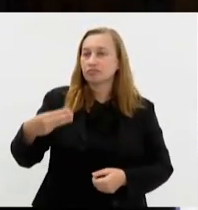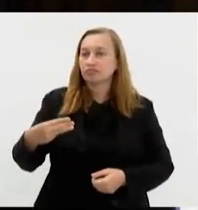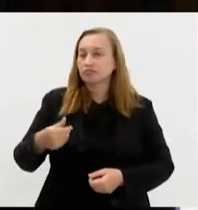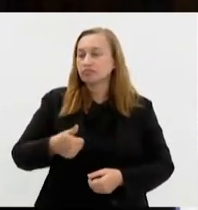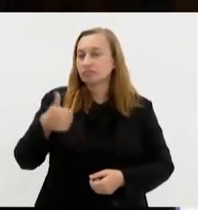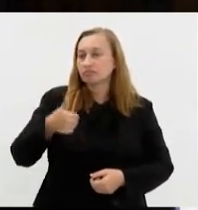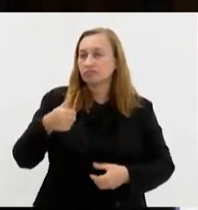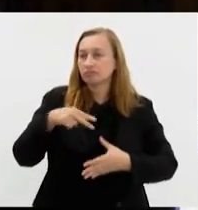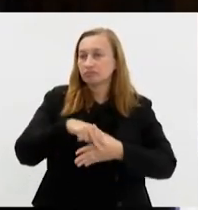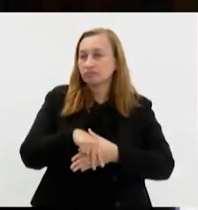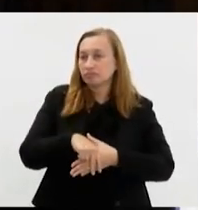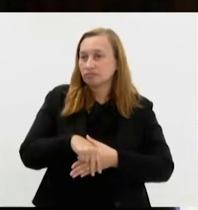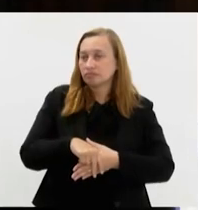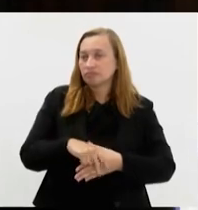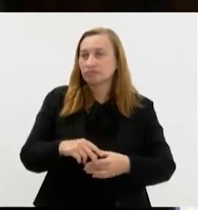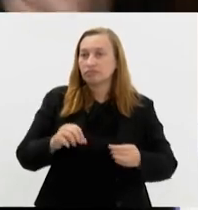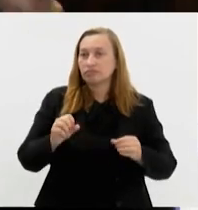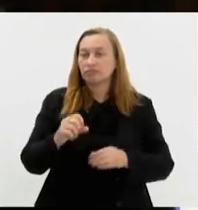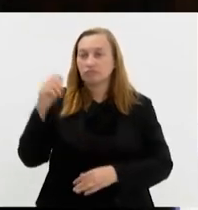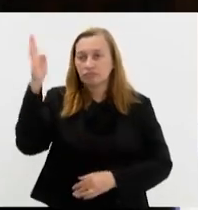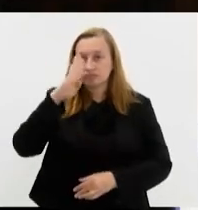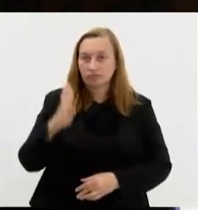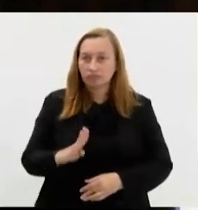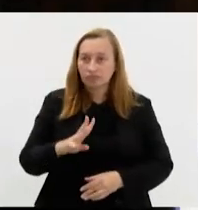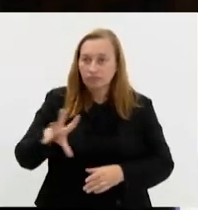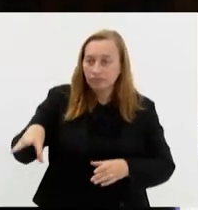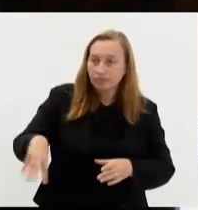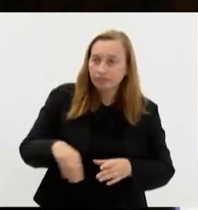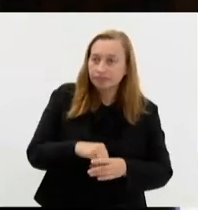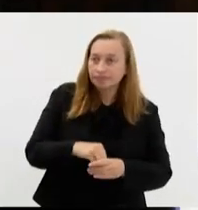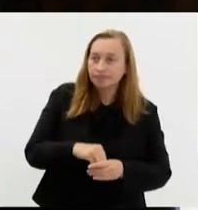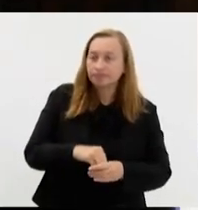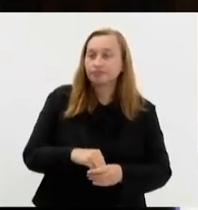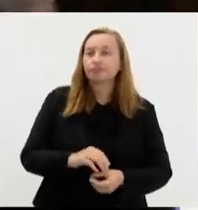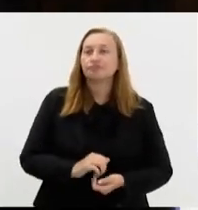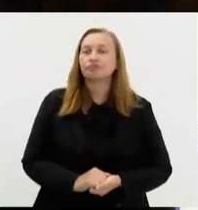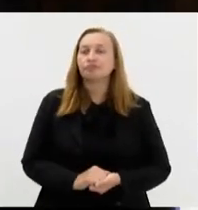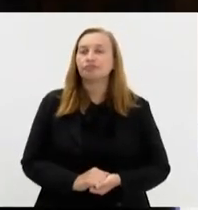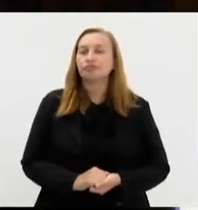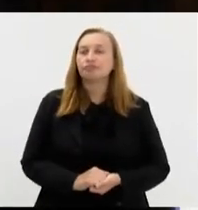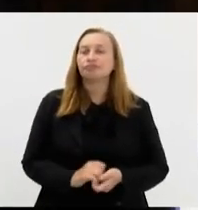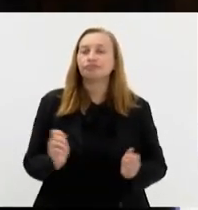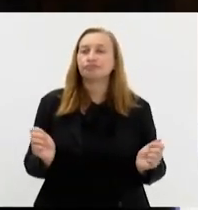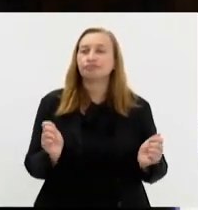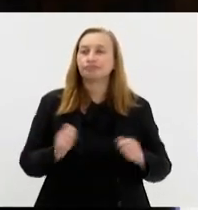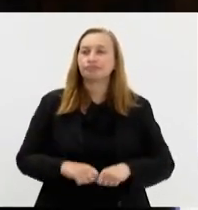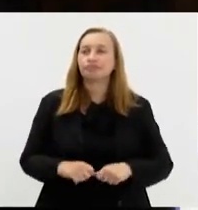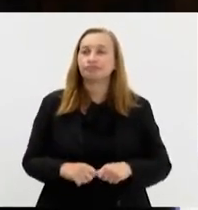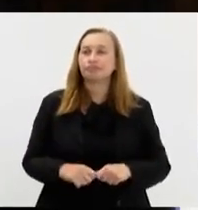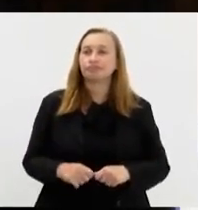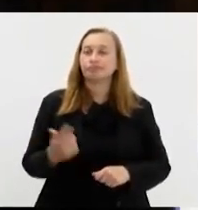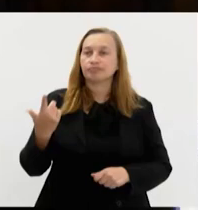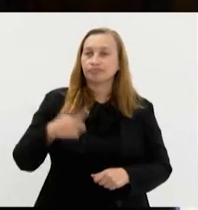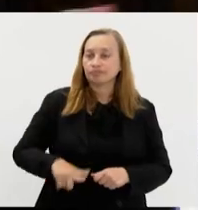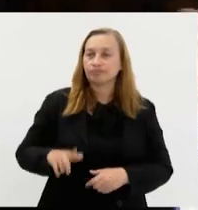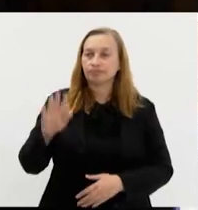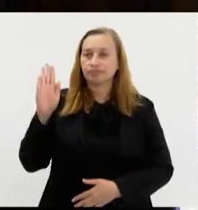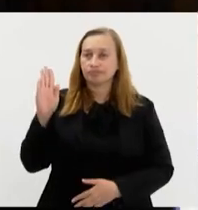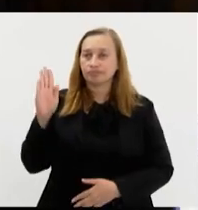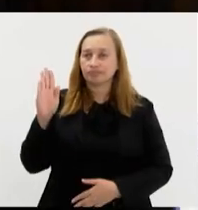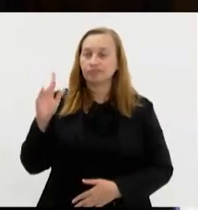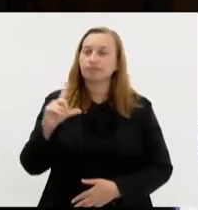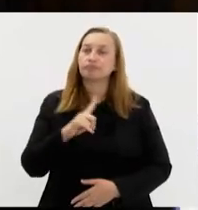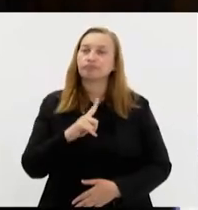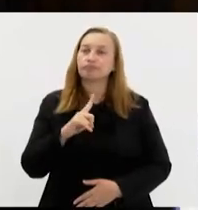inciso logo que o Brasil introduziu no seu regime constitucional a possibilidade da reeleição logo depois a gente